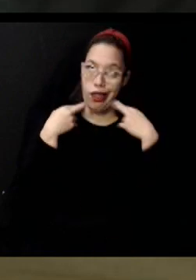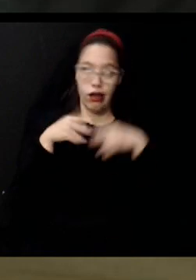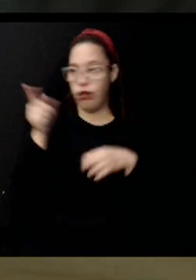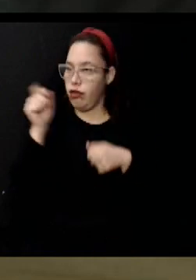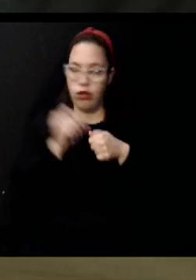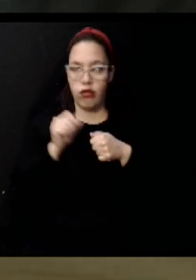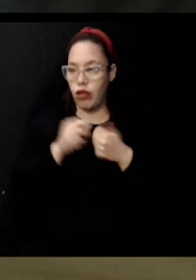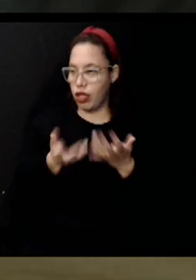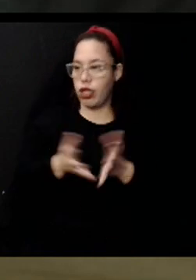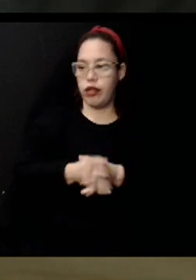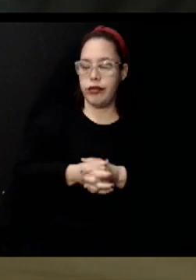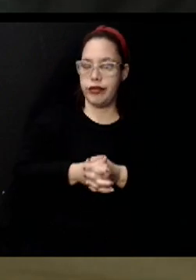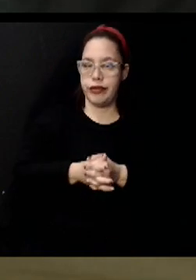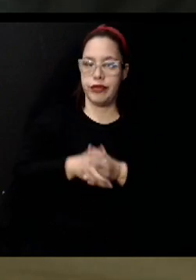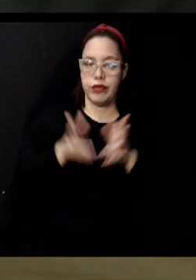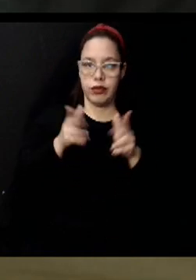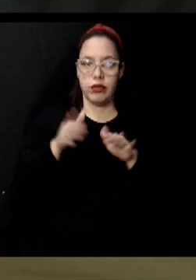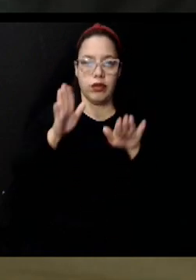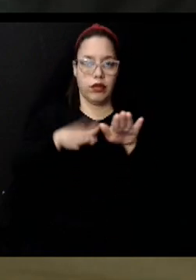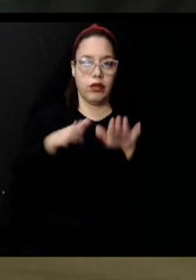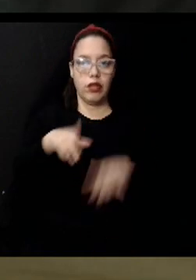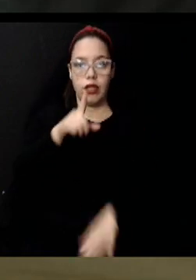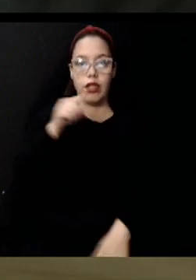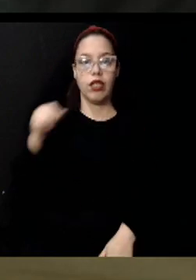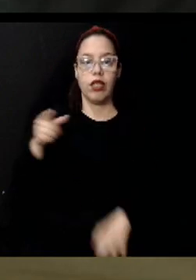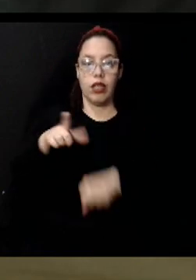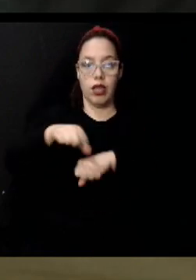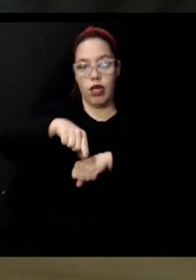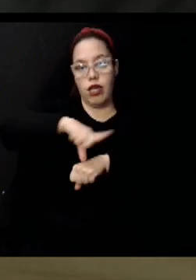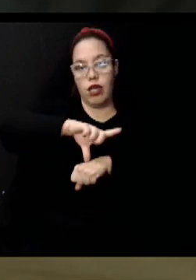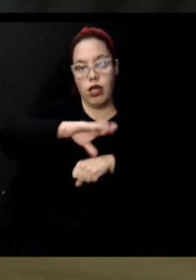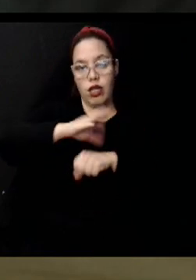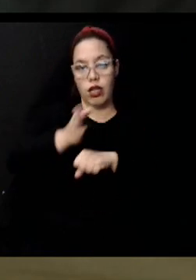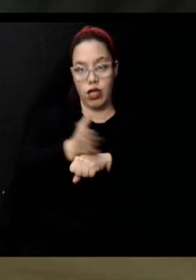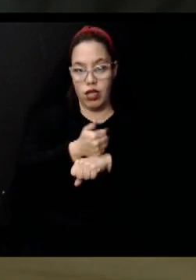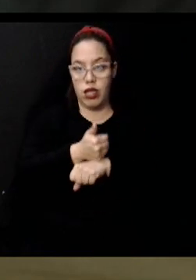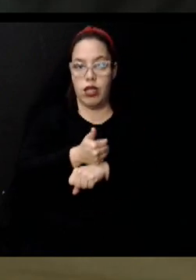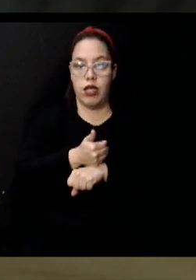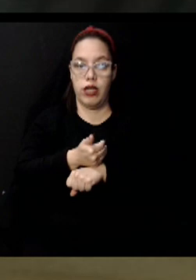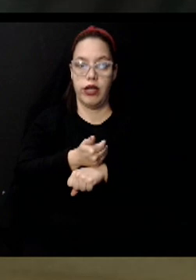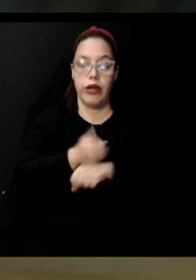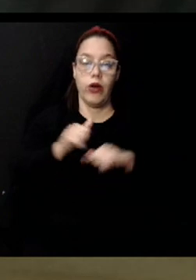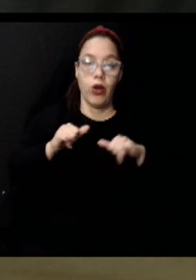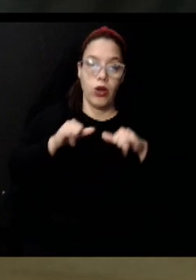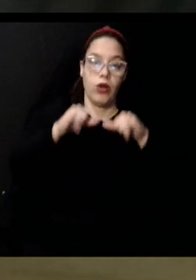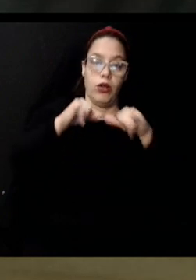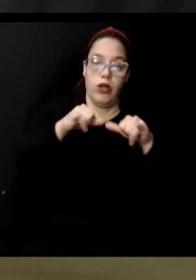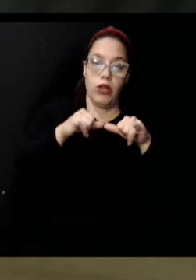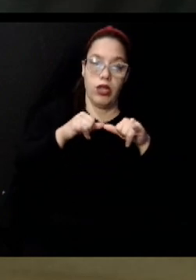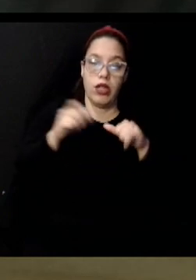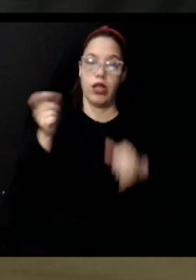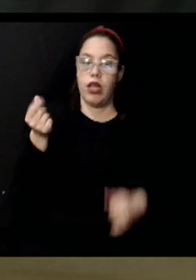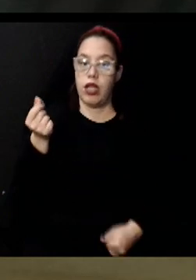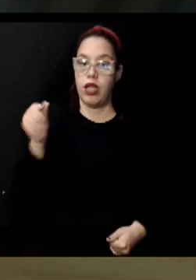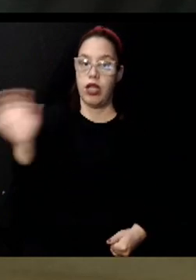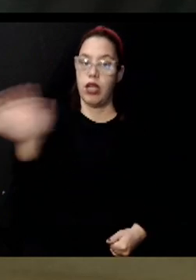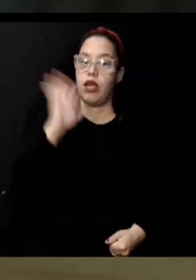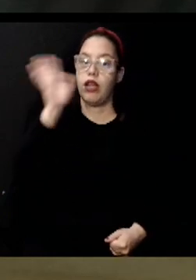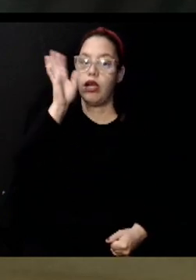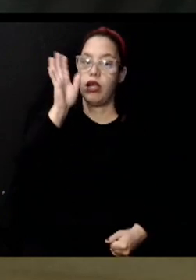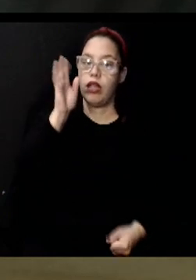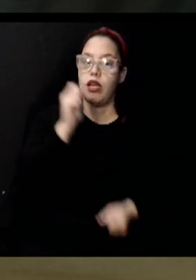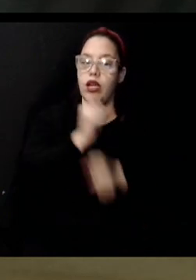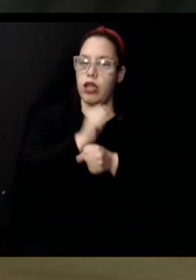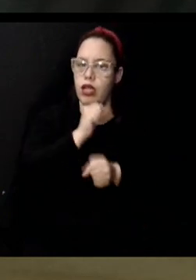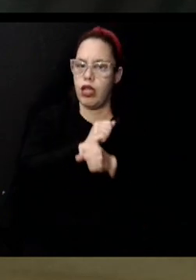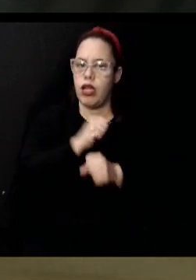igual reclamar do trânsito, sai mais cedo, né, exato. reclamar do supermercado que tá muito caro, de repente espera para ir em dia